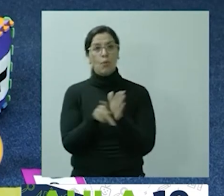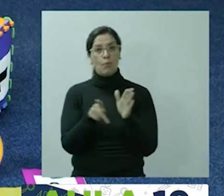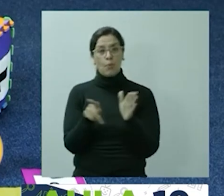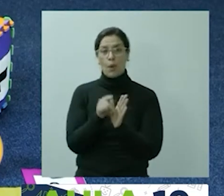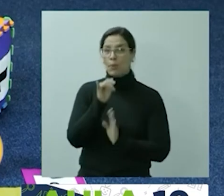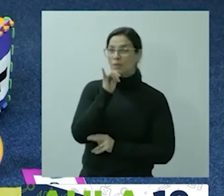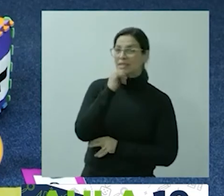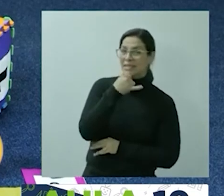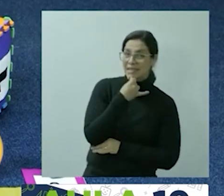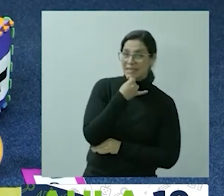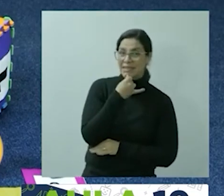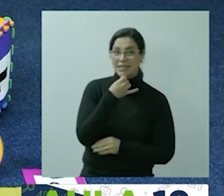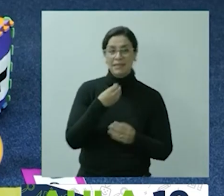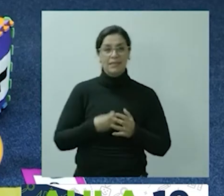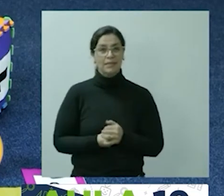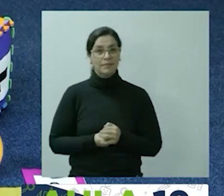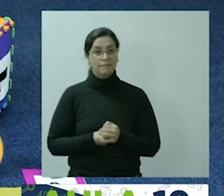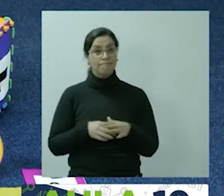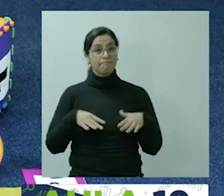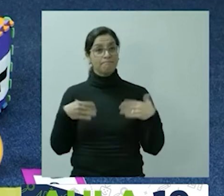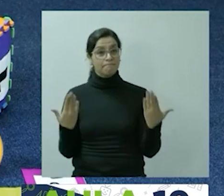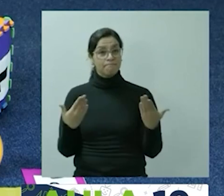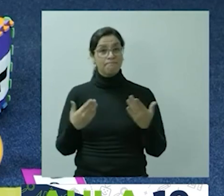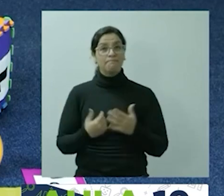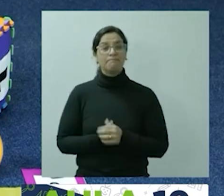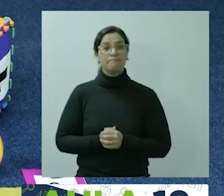mais triste?